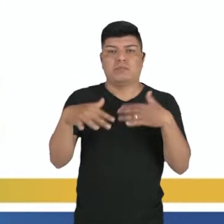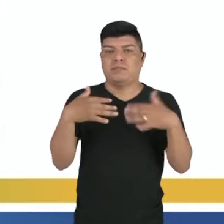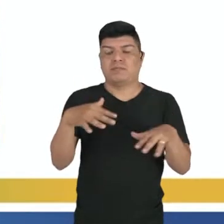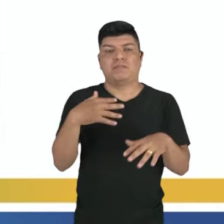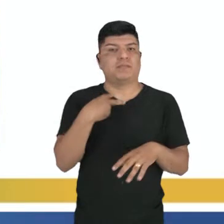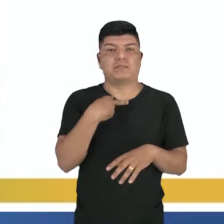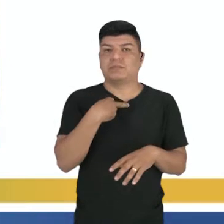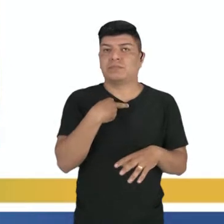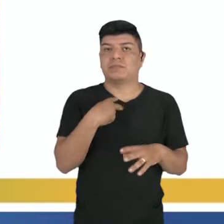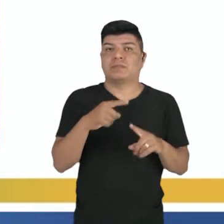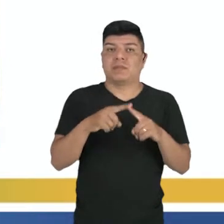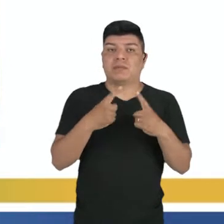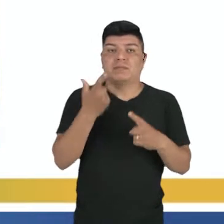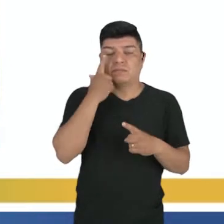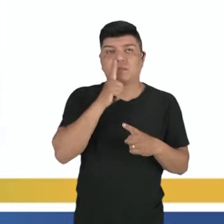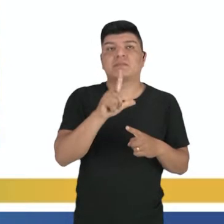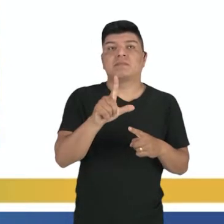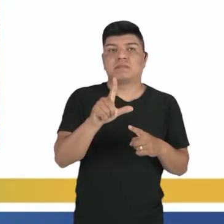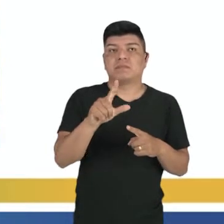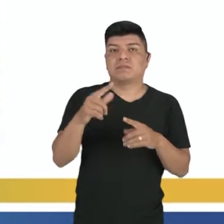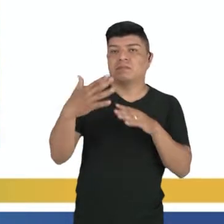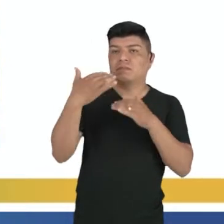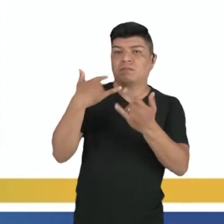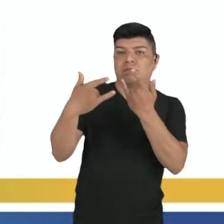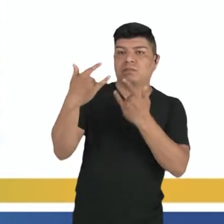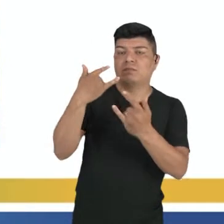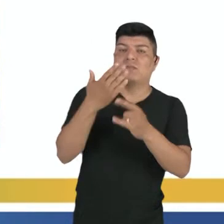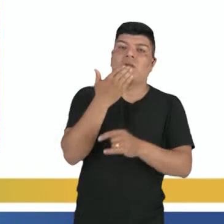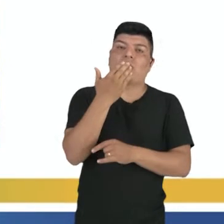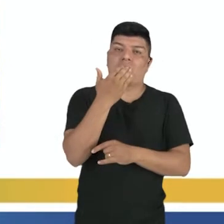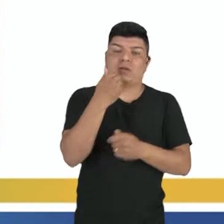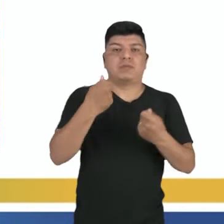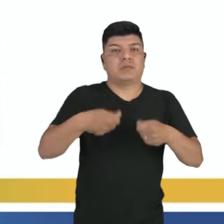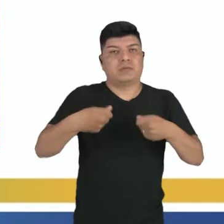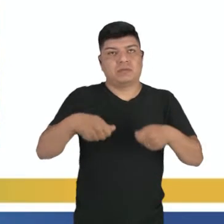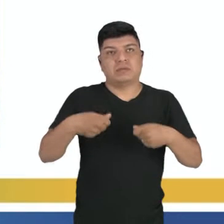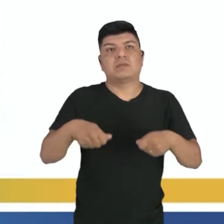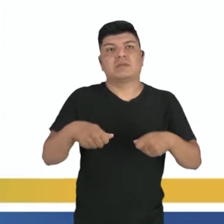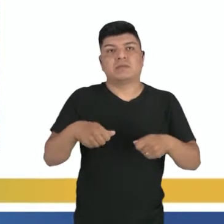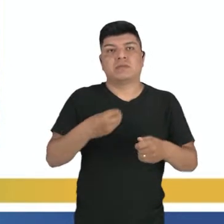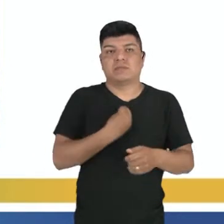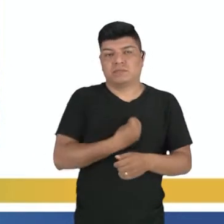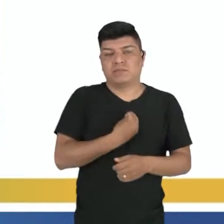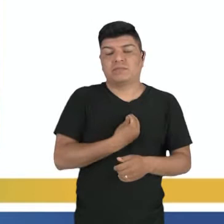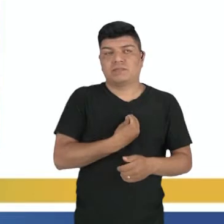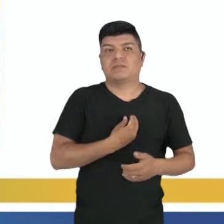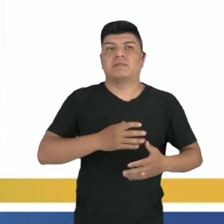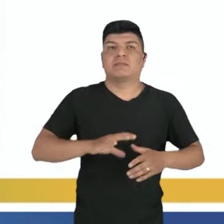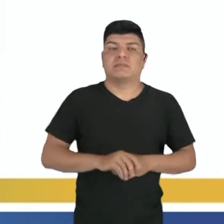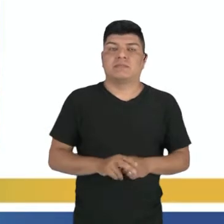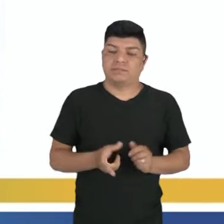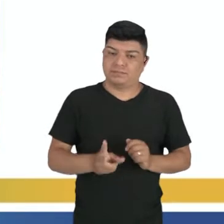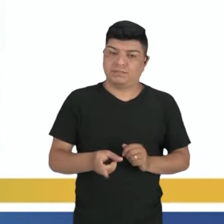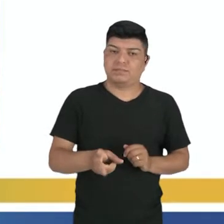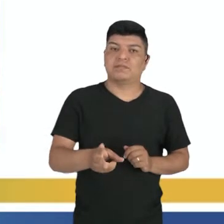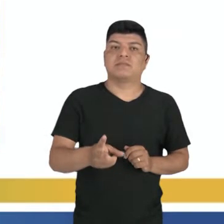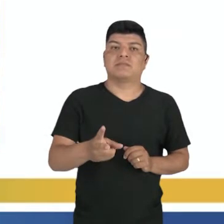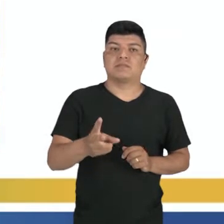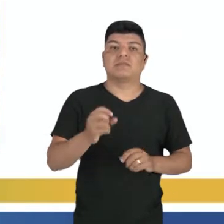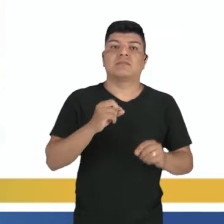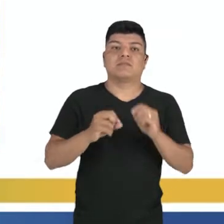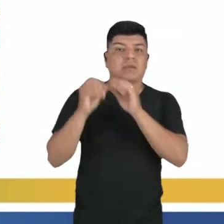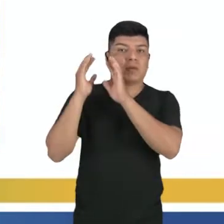locomoção, mas eles conseguem atrair até eles o alimento necessário para se manterem aí e continuar o seu